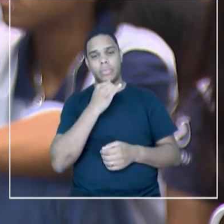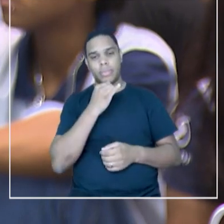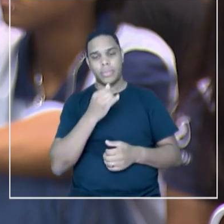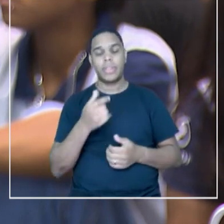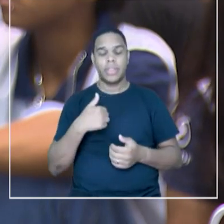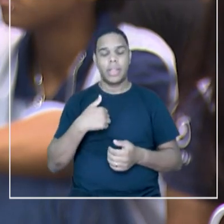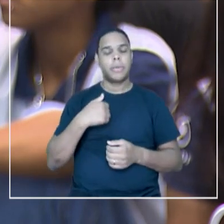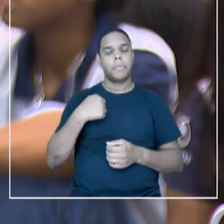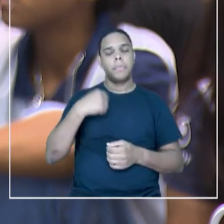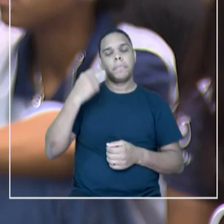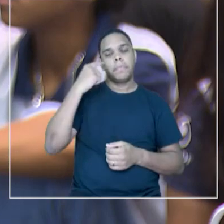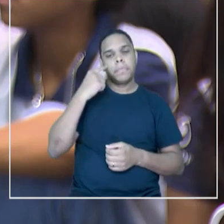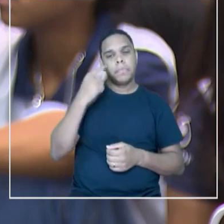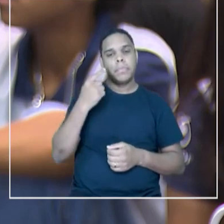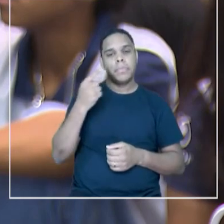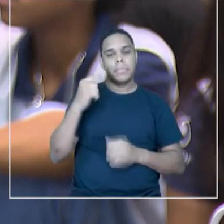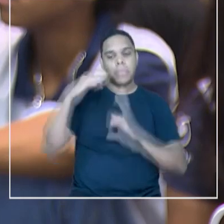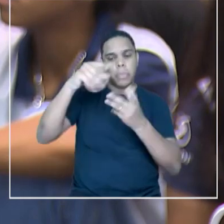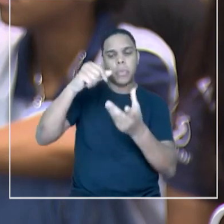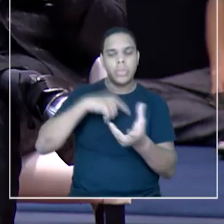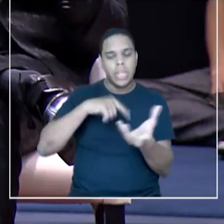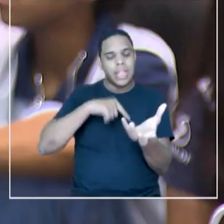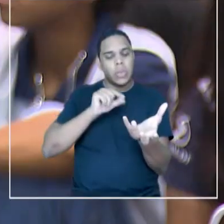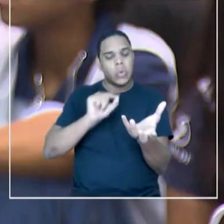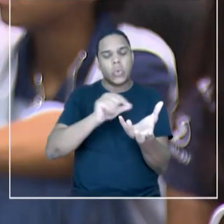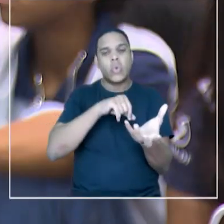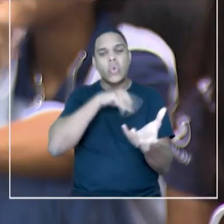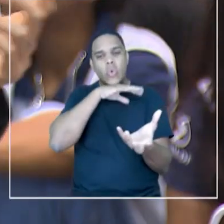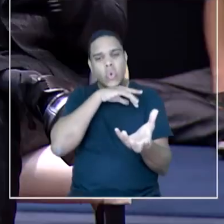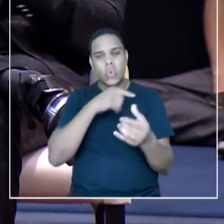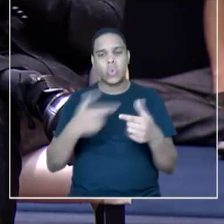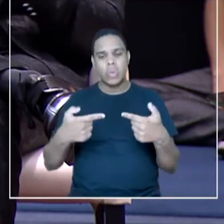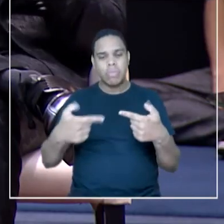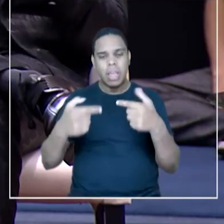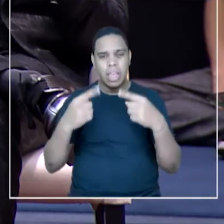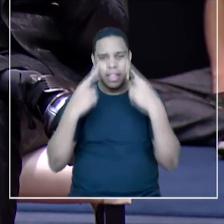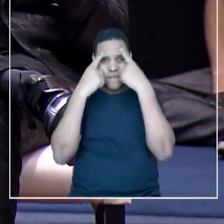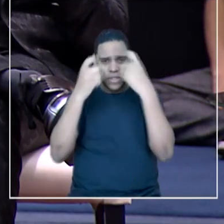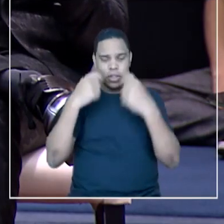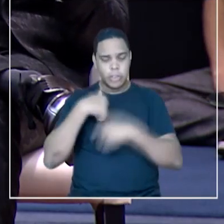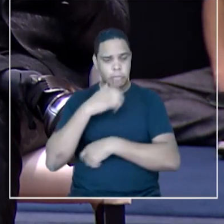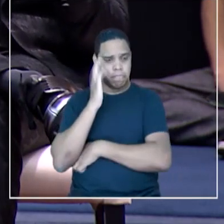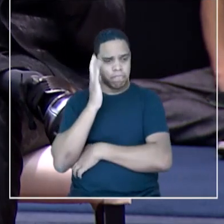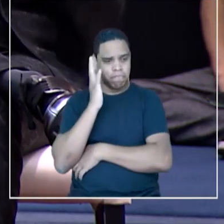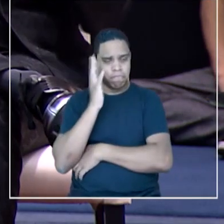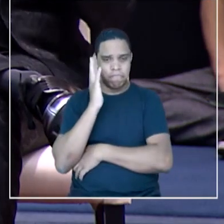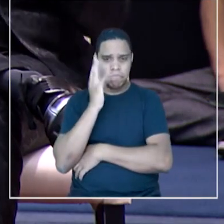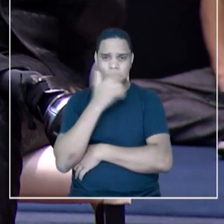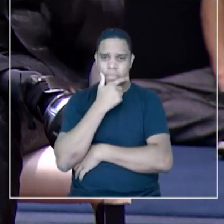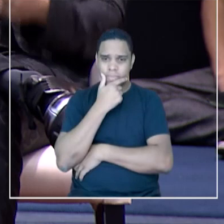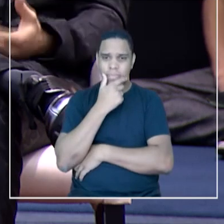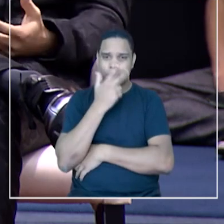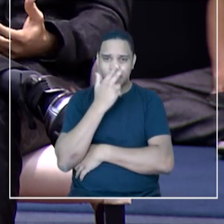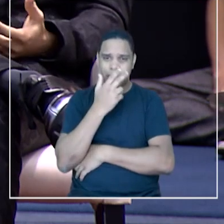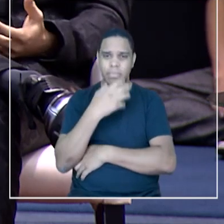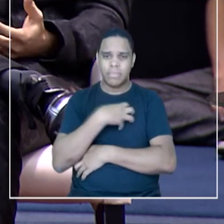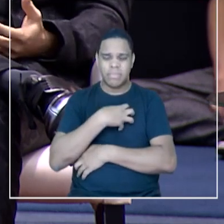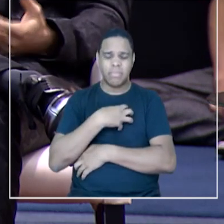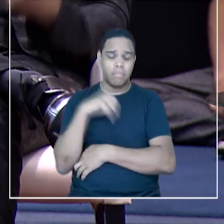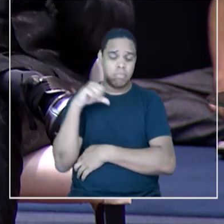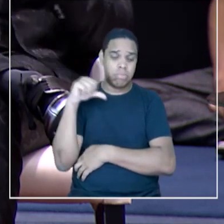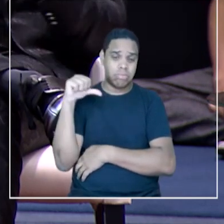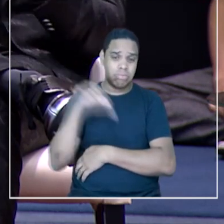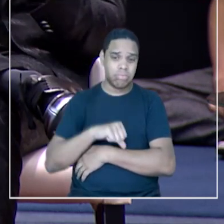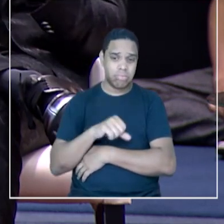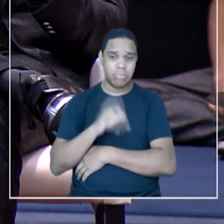pensando sobre as coisas ruins do mundo, né? Tipo a guerra, a violência, isso, aquilo, outro, tal. E aí, às vezes, a gente acaba ficando com a necessidade mais baixa, assim.